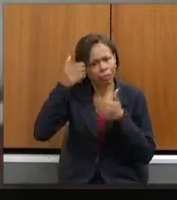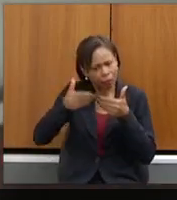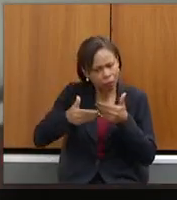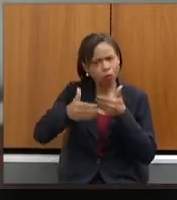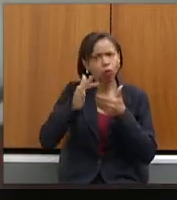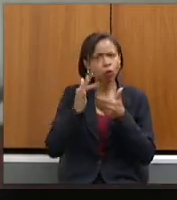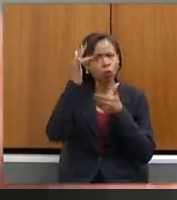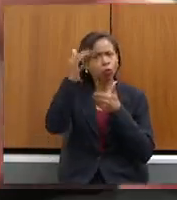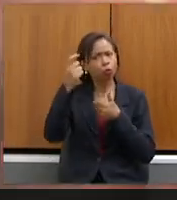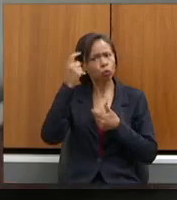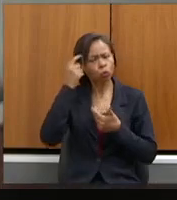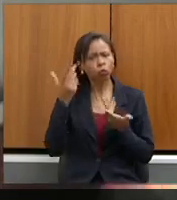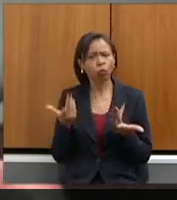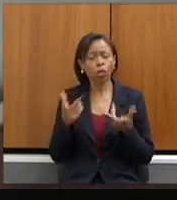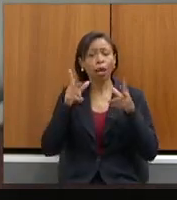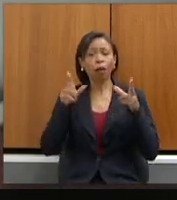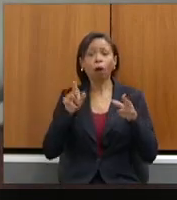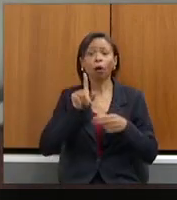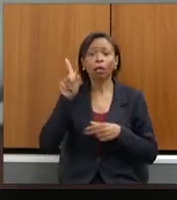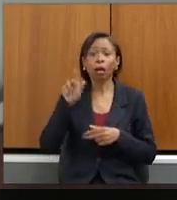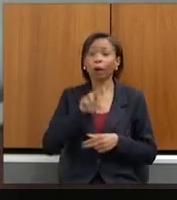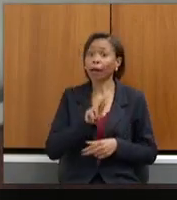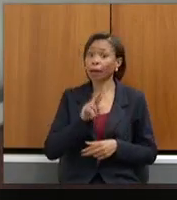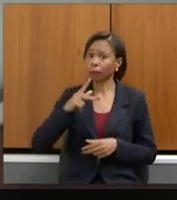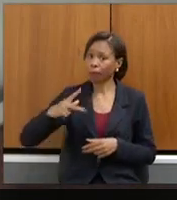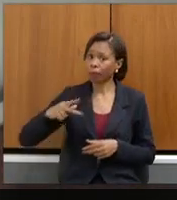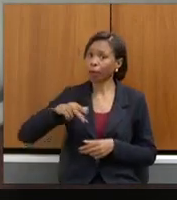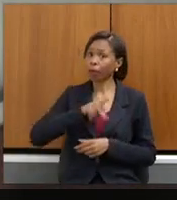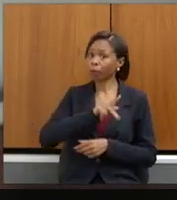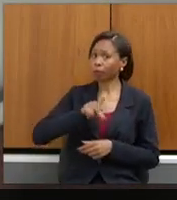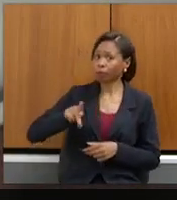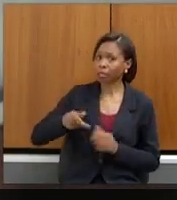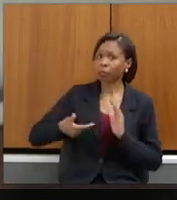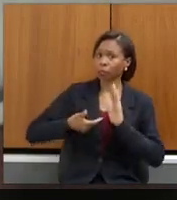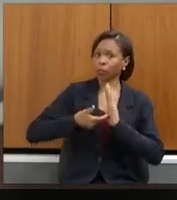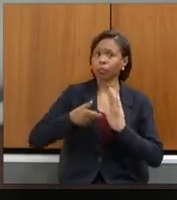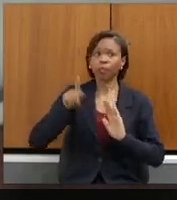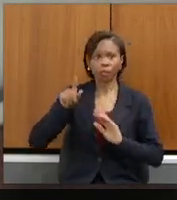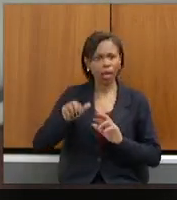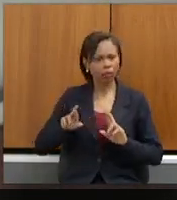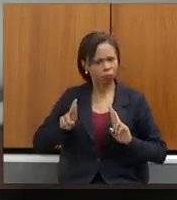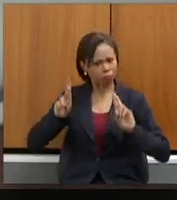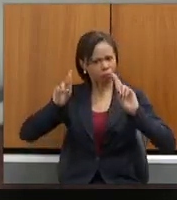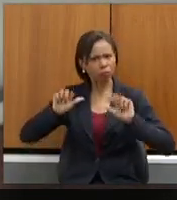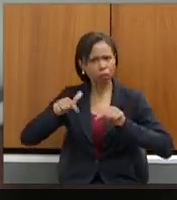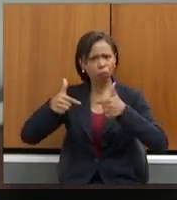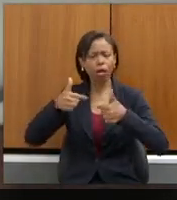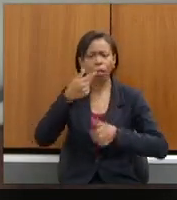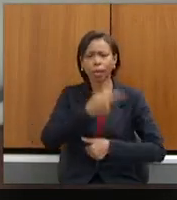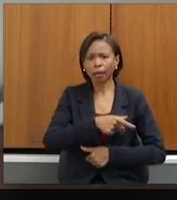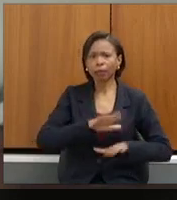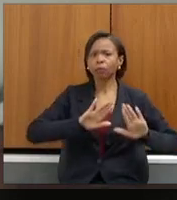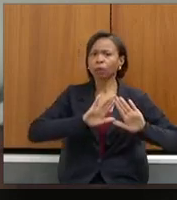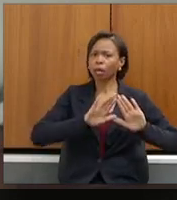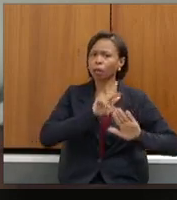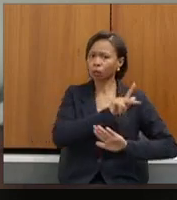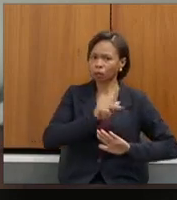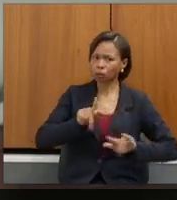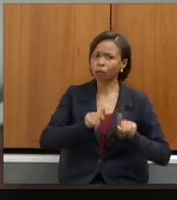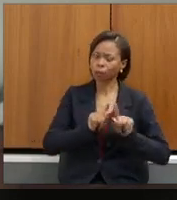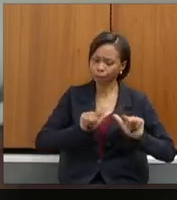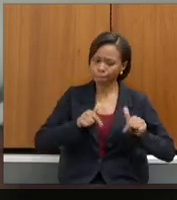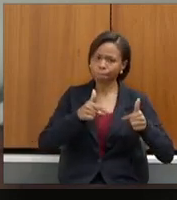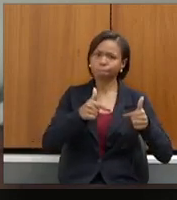fazer igual o presidente do senado Rodrigo Pacheco está fazendo tá pulando igual o presidente da Assembleia tá pulando está pulando